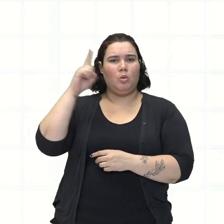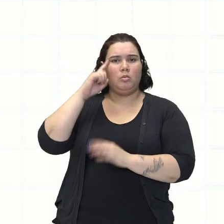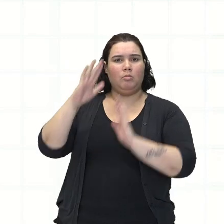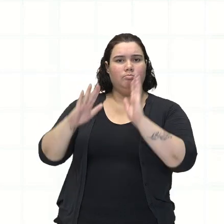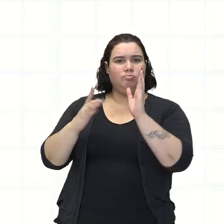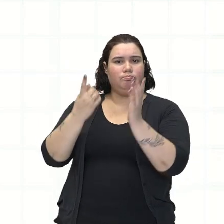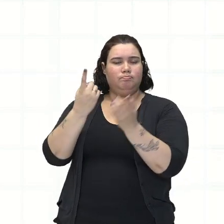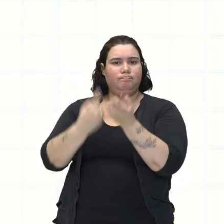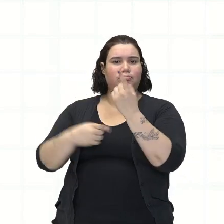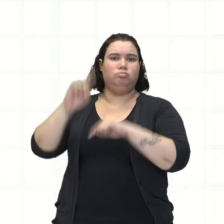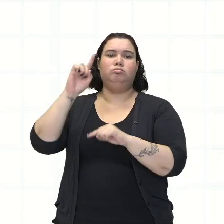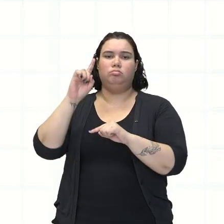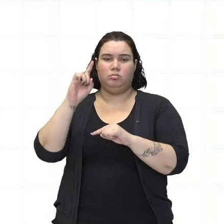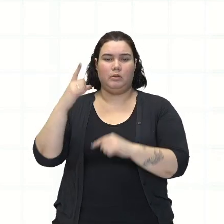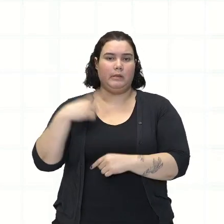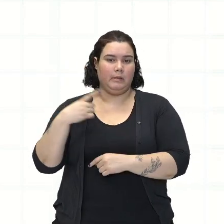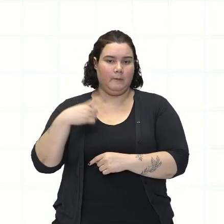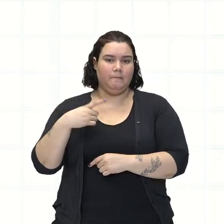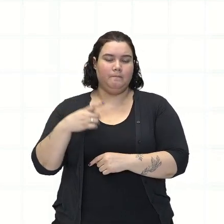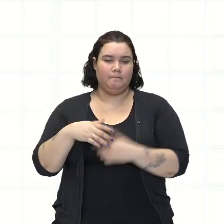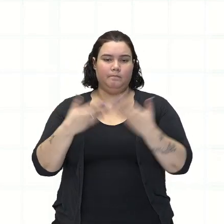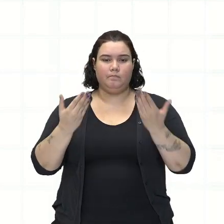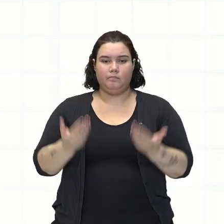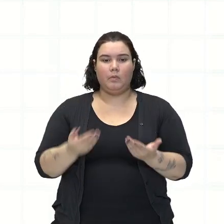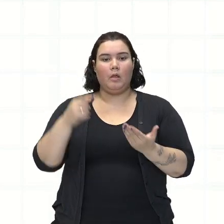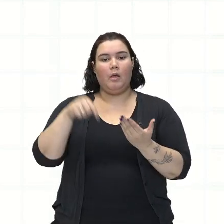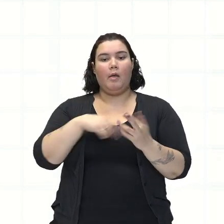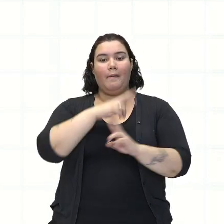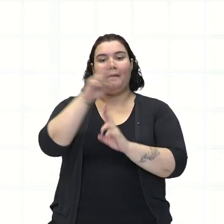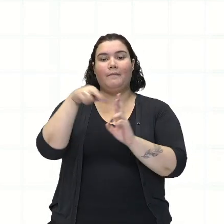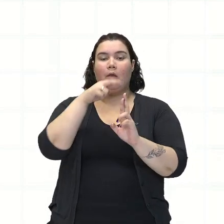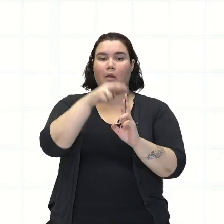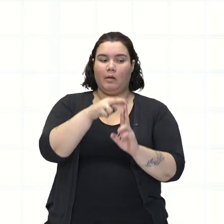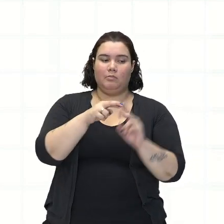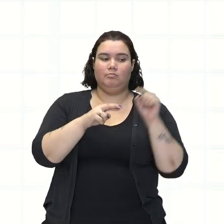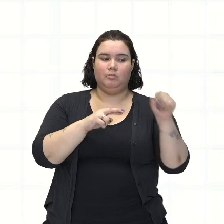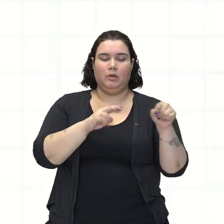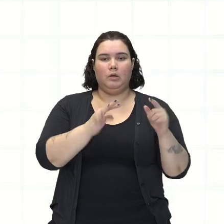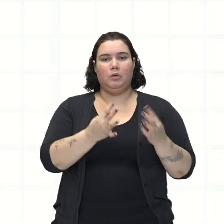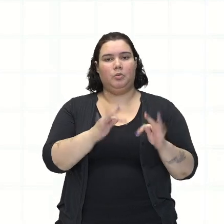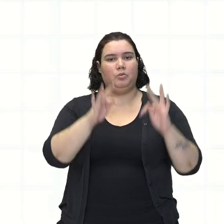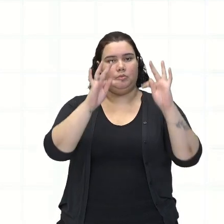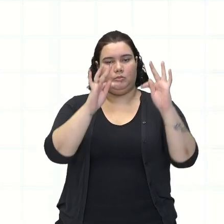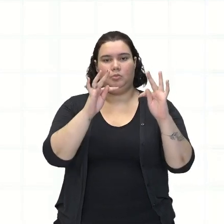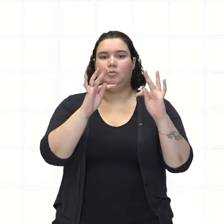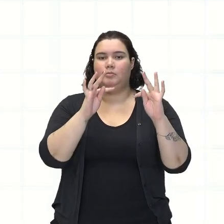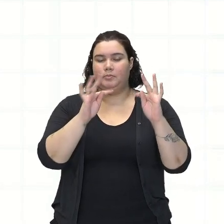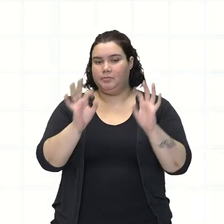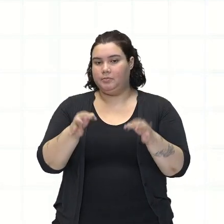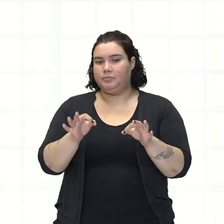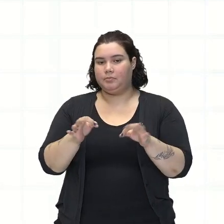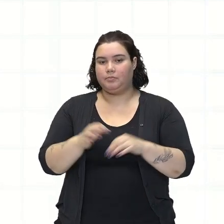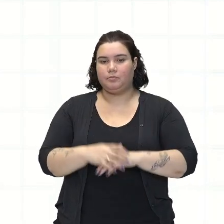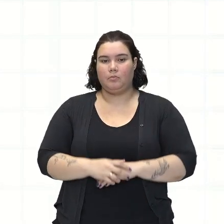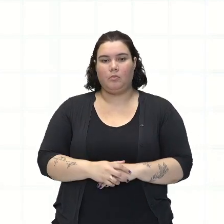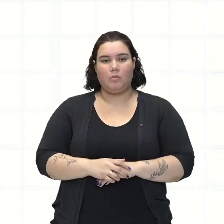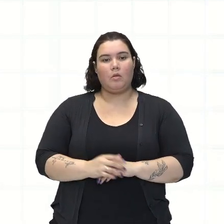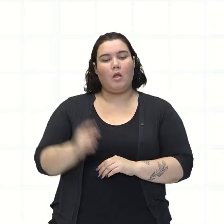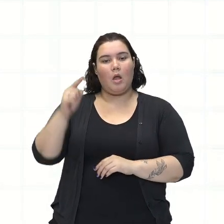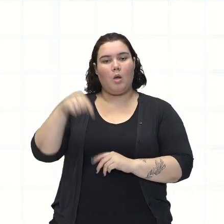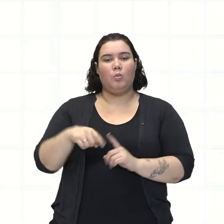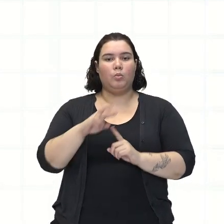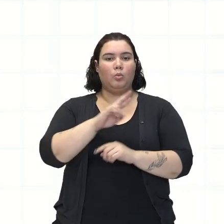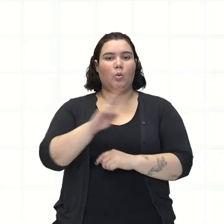tecnologias digitais. Então eu tenho essa referência explícita ao meu sujeito que eu vou chamar de